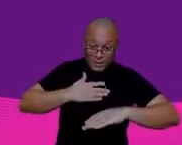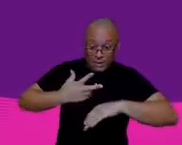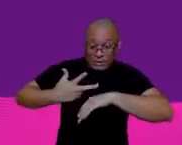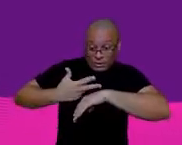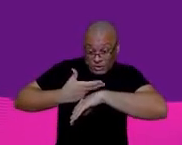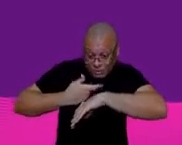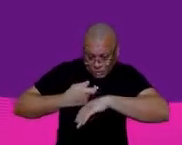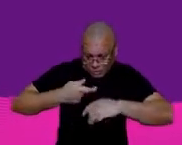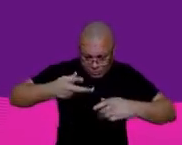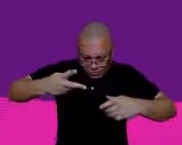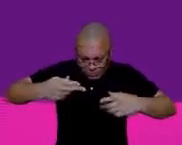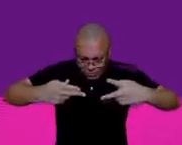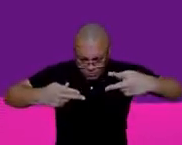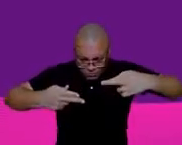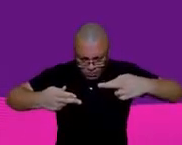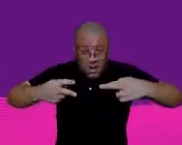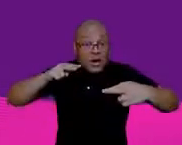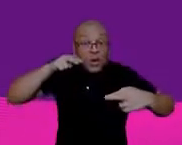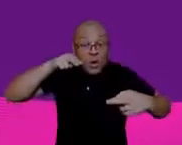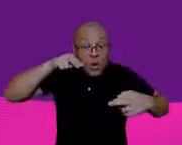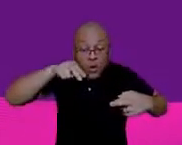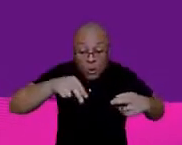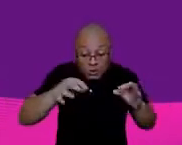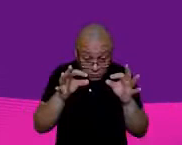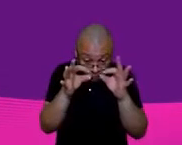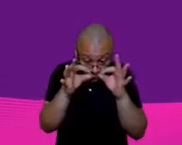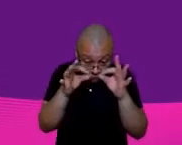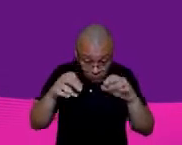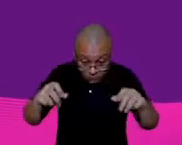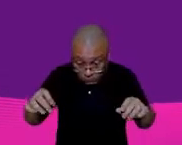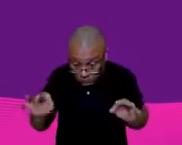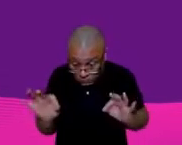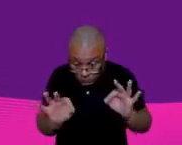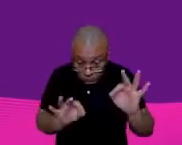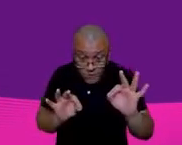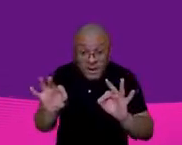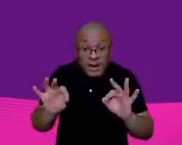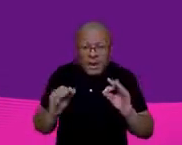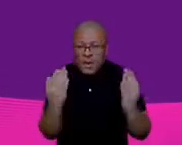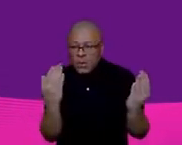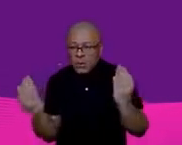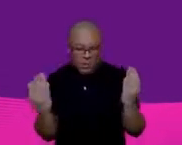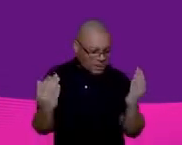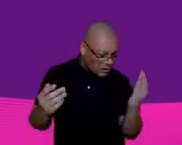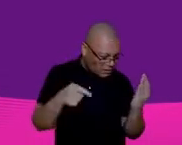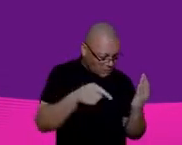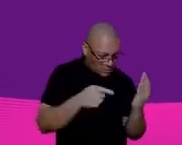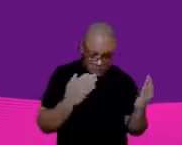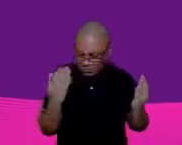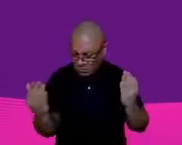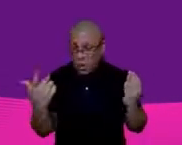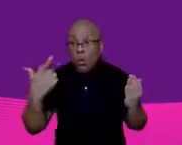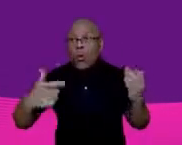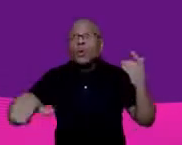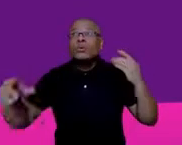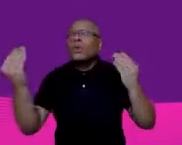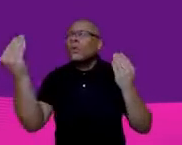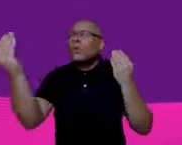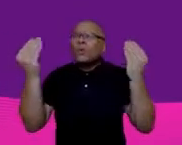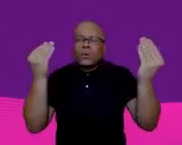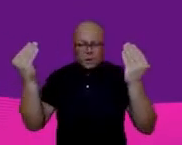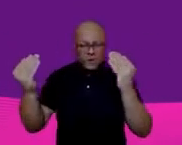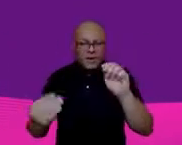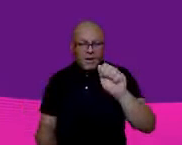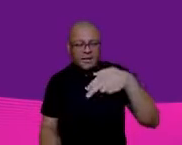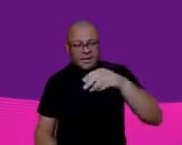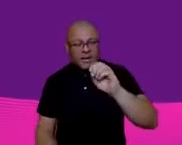através da visualização ao olho nu e mesmo comparando com outro membro e com outros parâmetros anatômicos para a gente conseguir fazer a